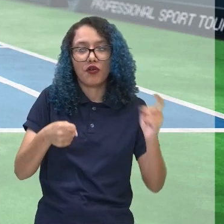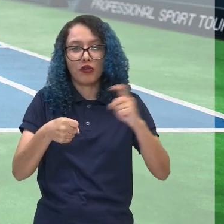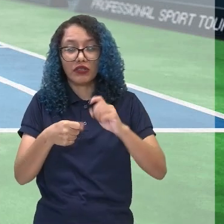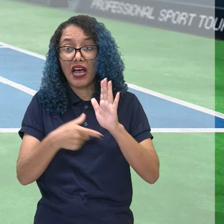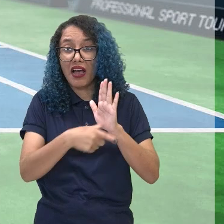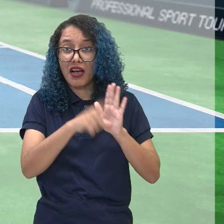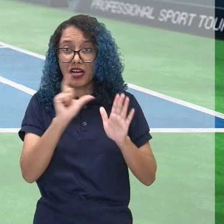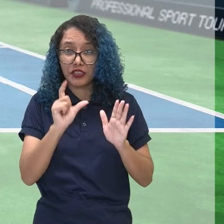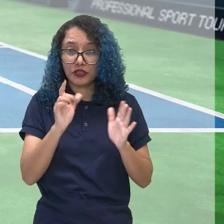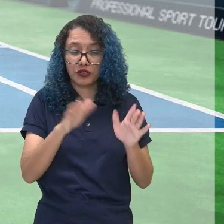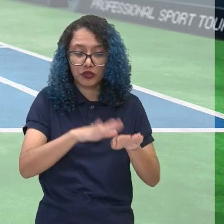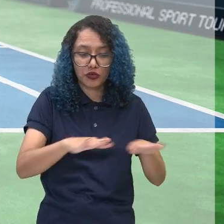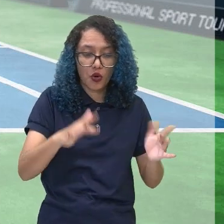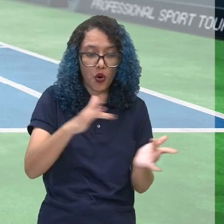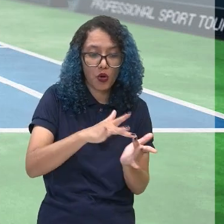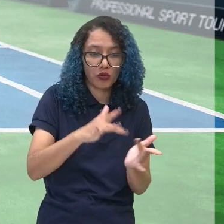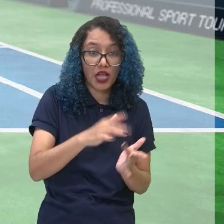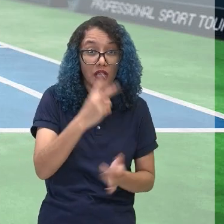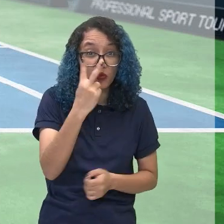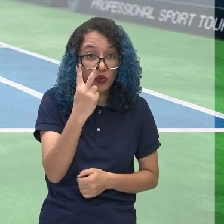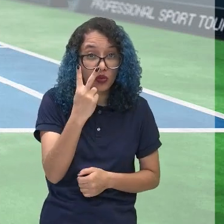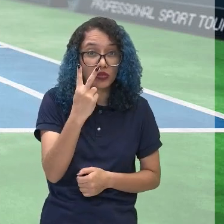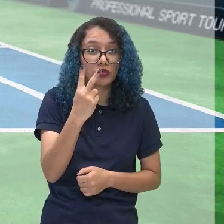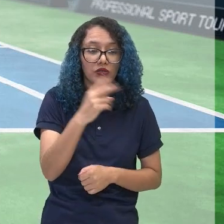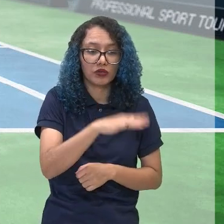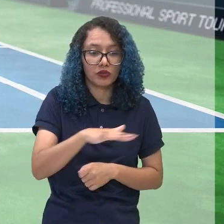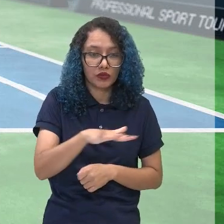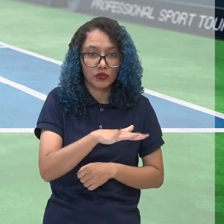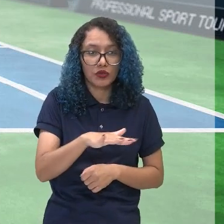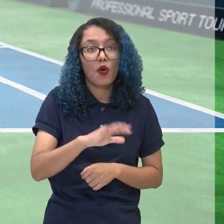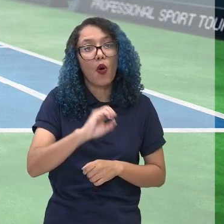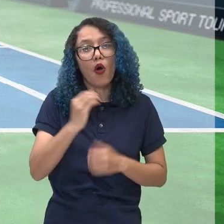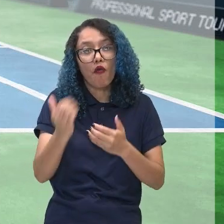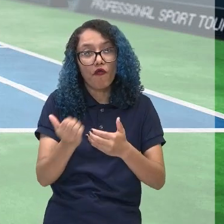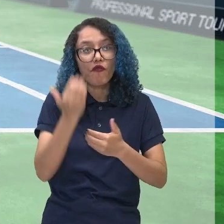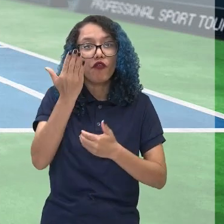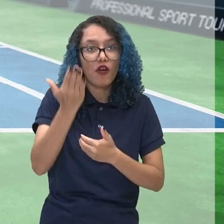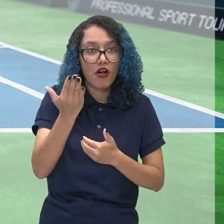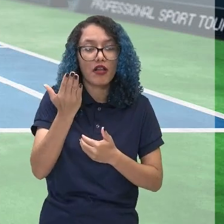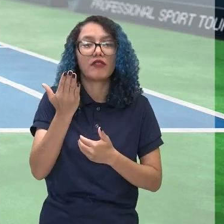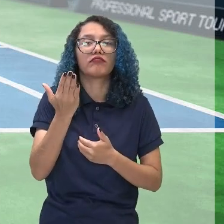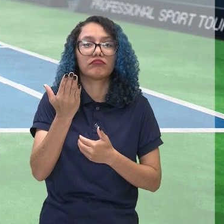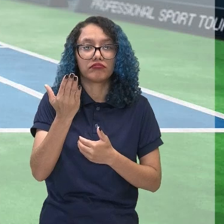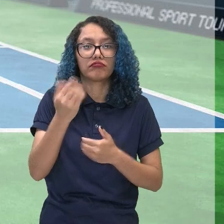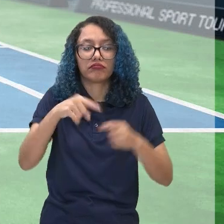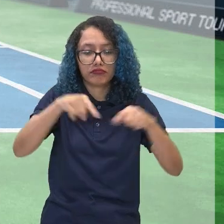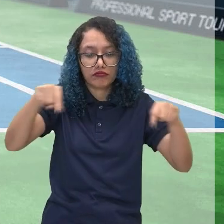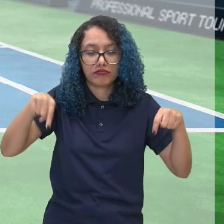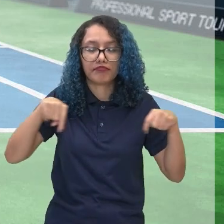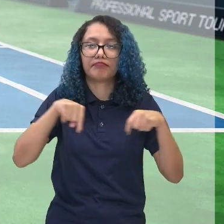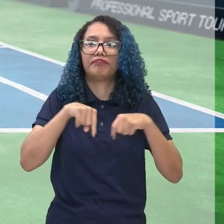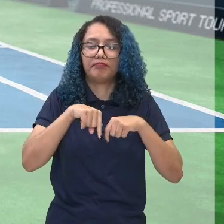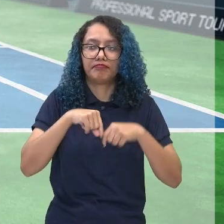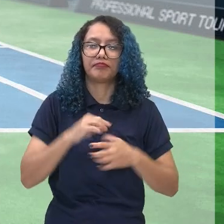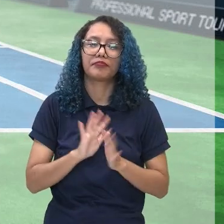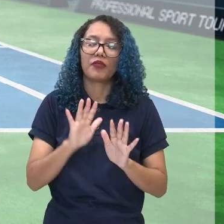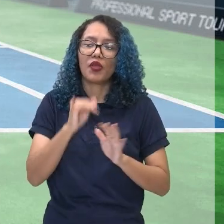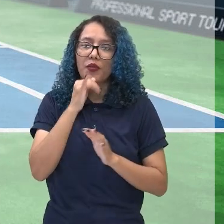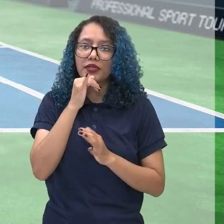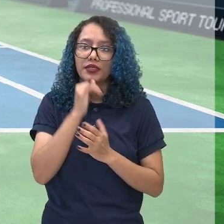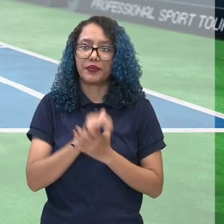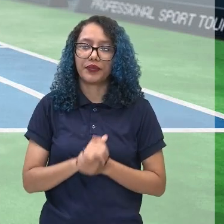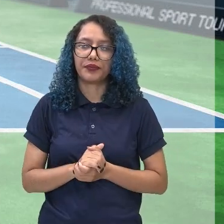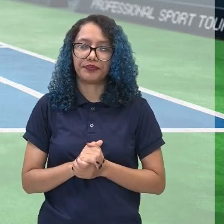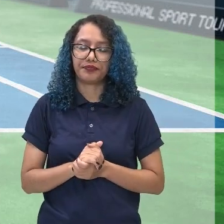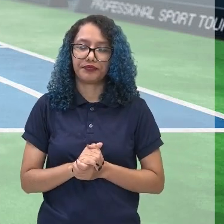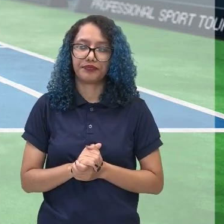vezes. Ou ultrapasse os limites da quadra. E aí a gente tem que, imagina, eu estou, deixa eu me